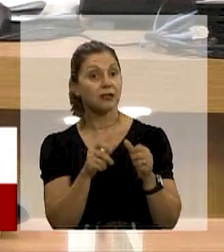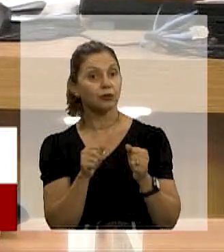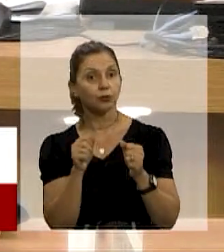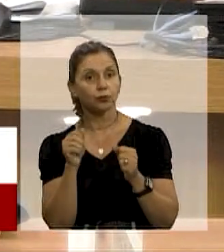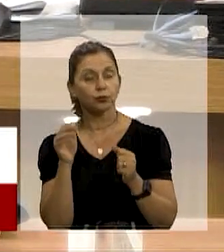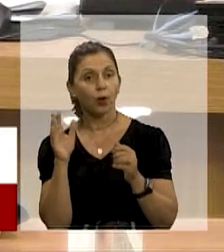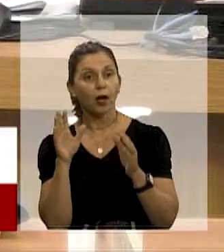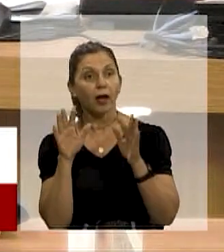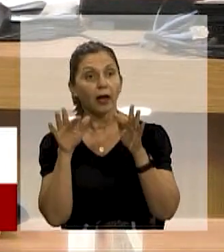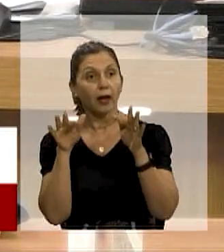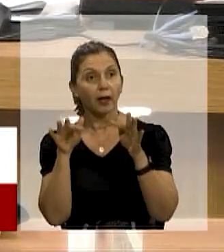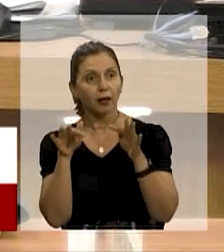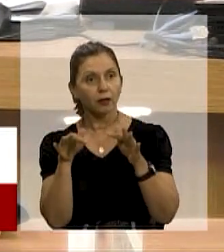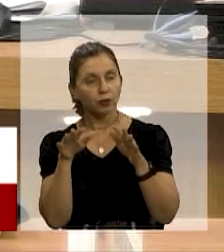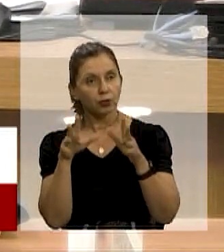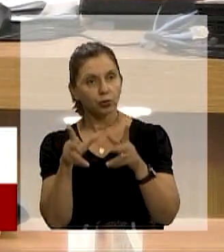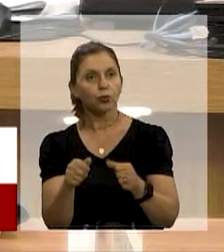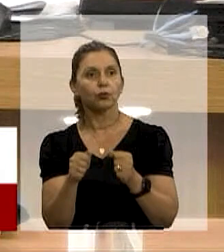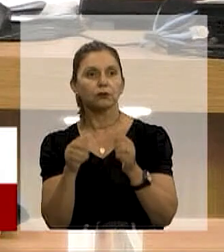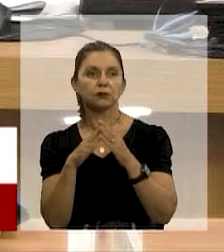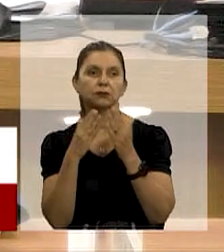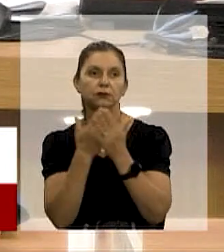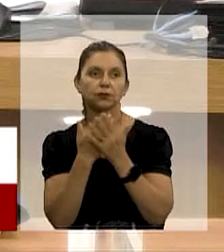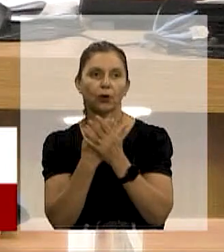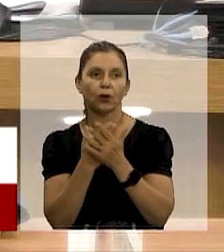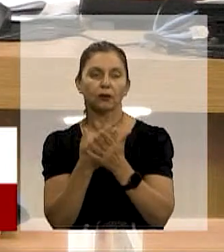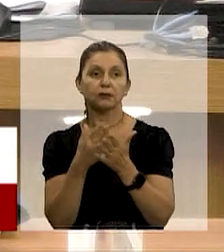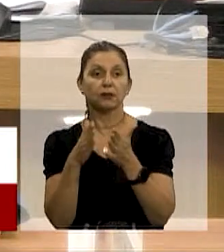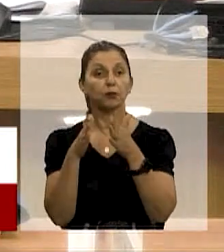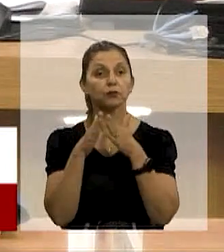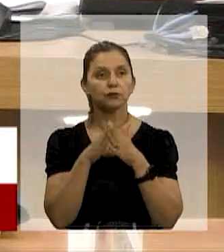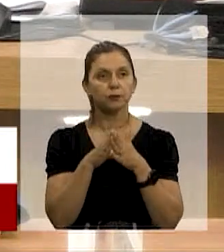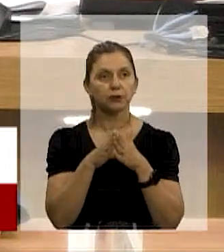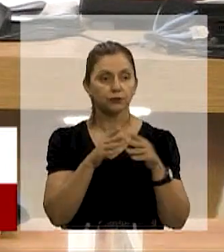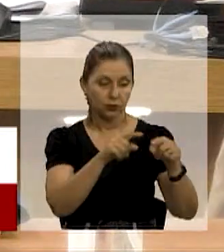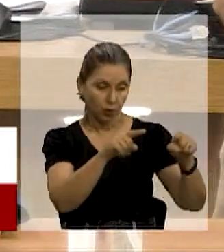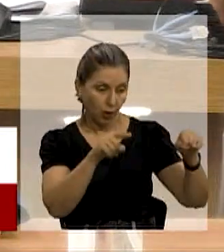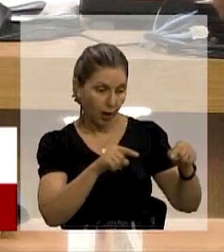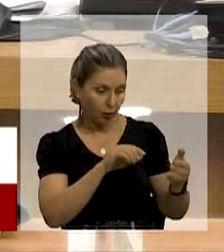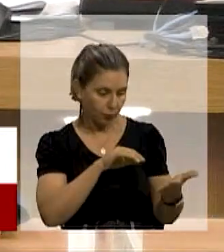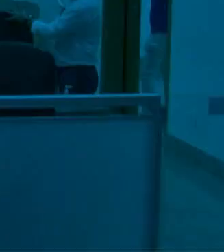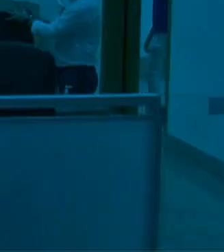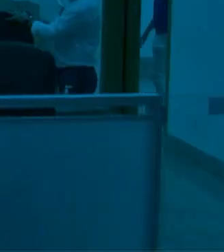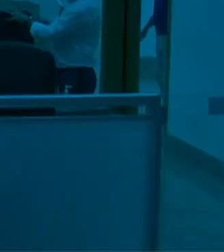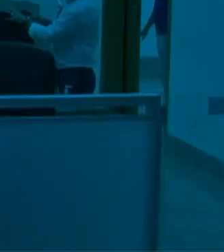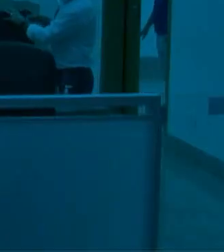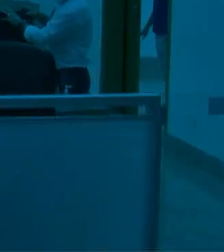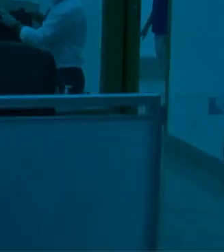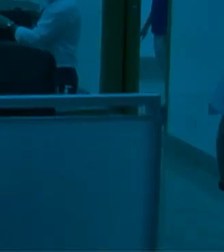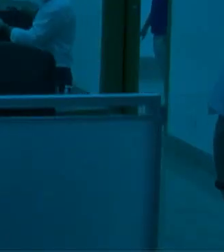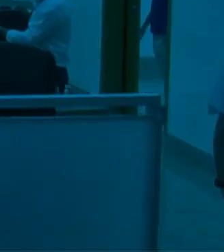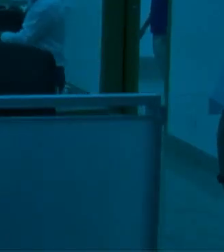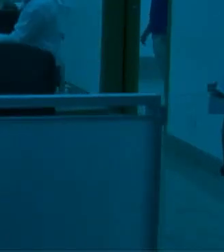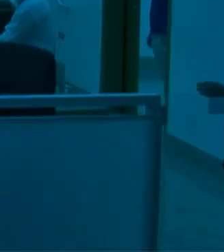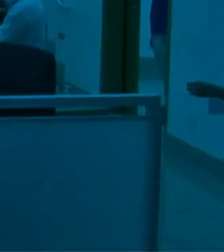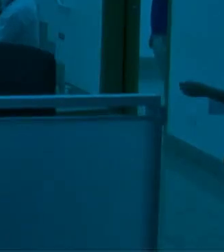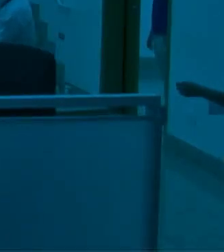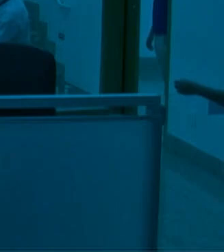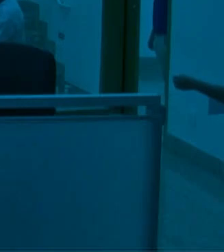escolas municipais. Já estamos requisitando as urnas junto ao tribunal. No